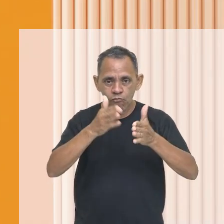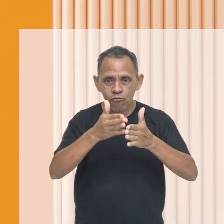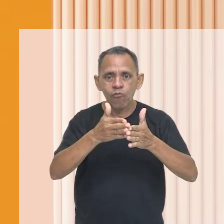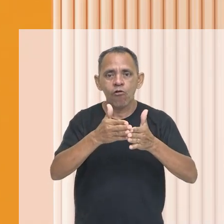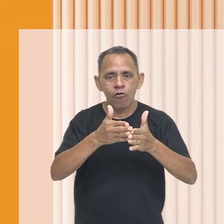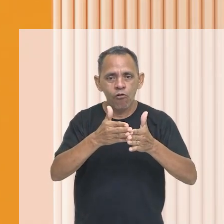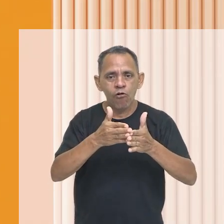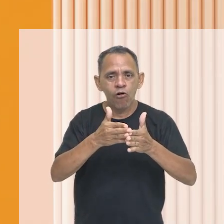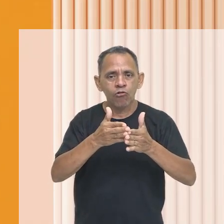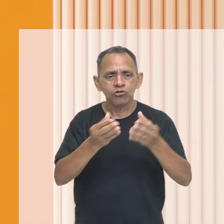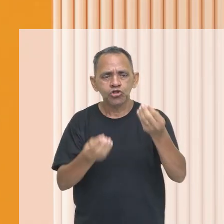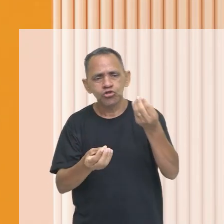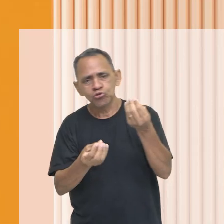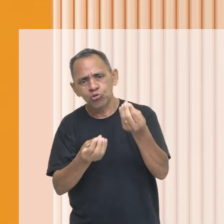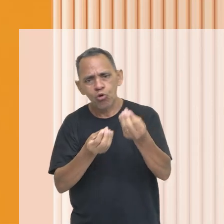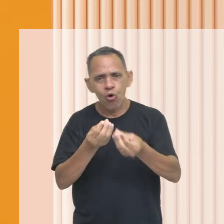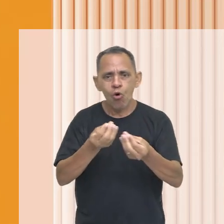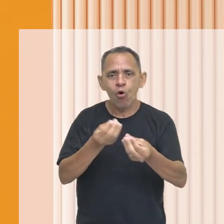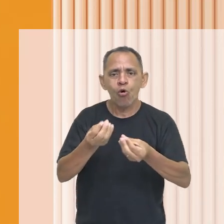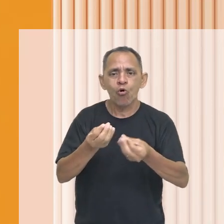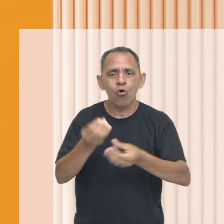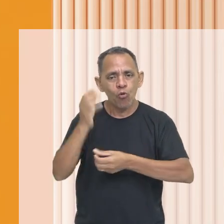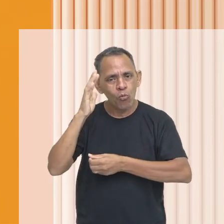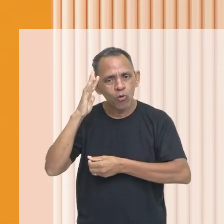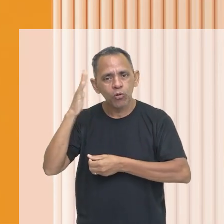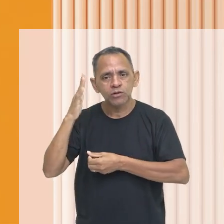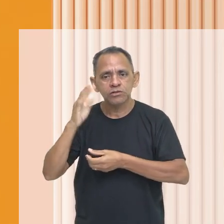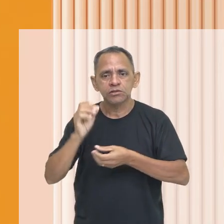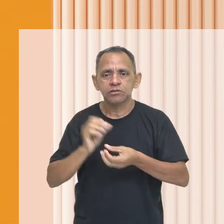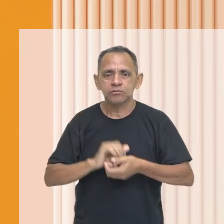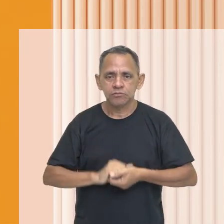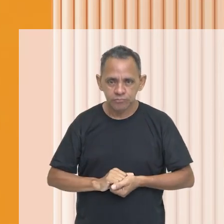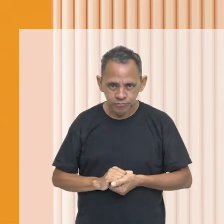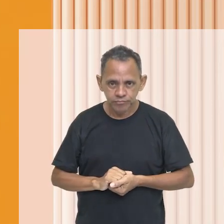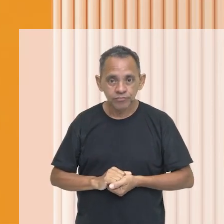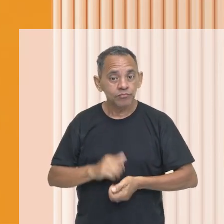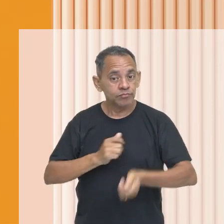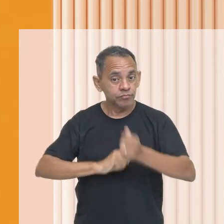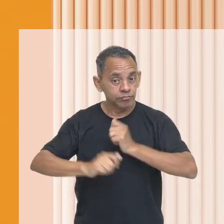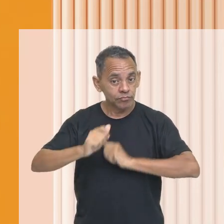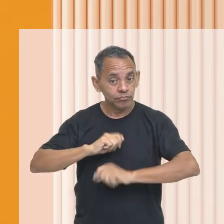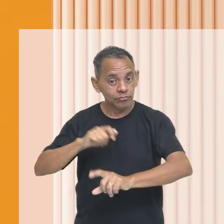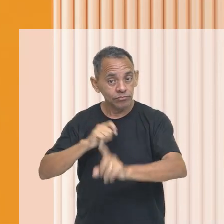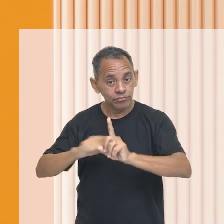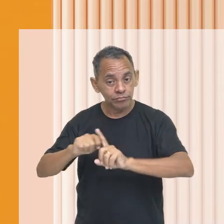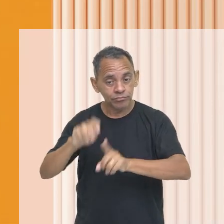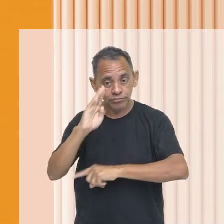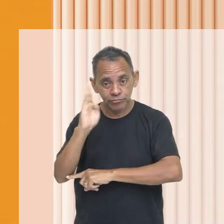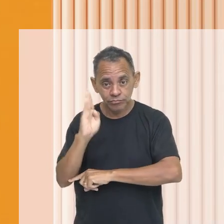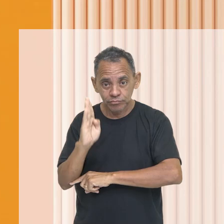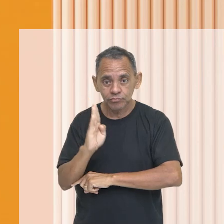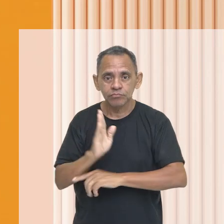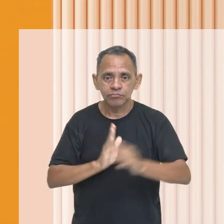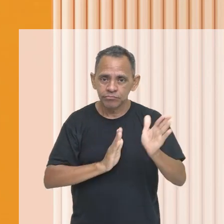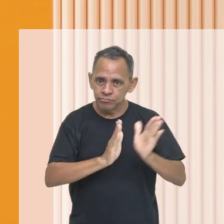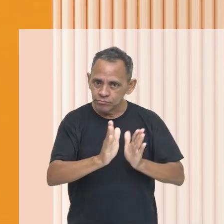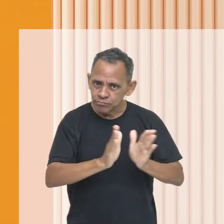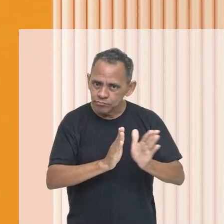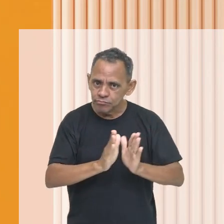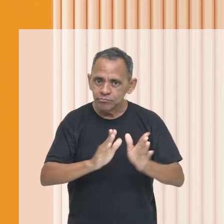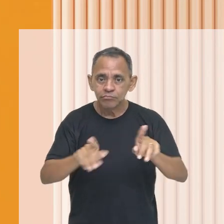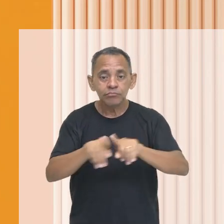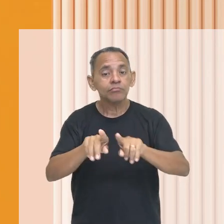da construção, da formação econômica e social do Brasil e